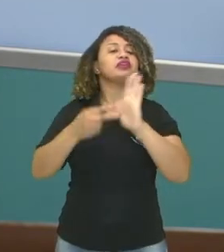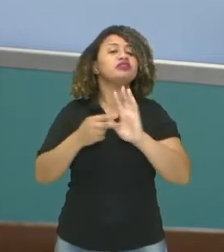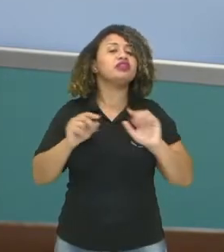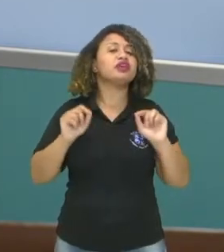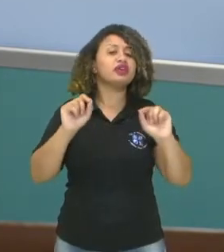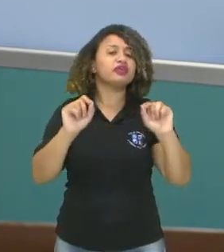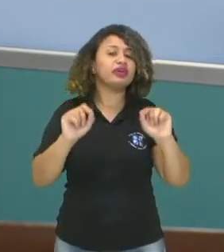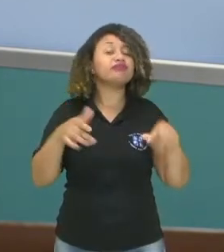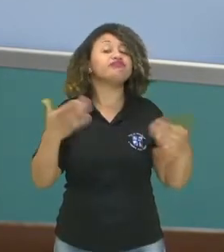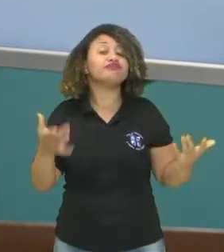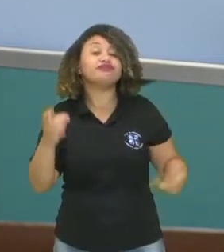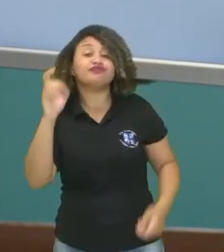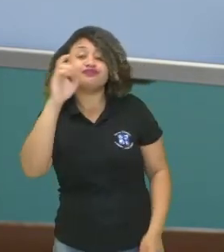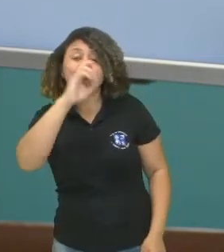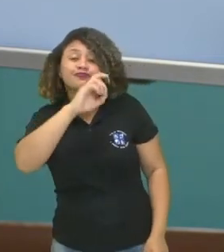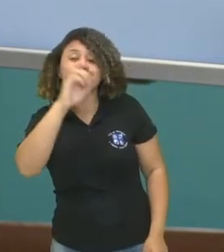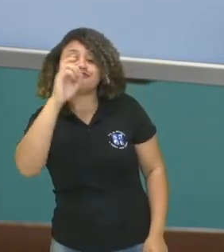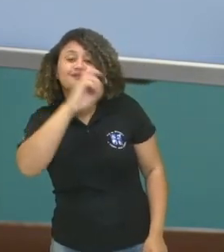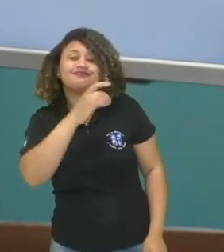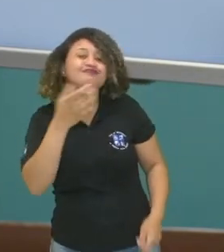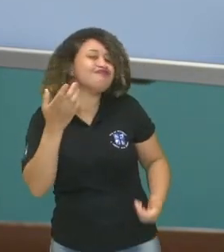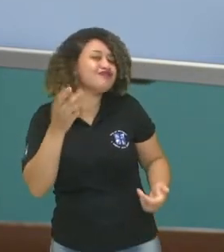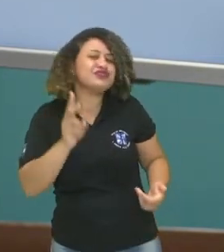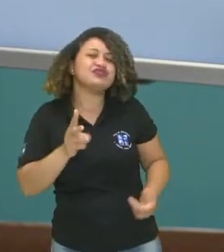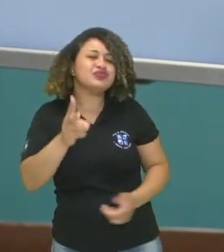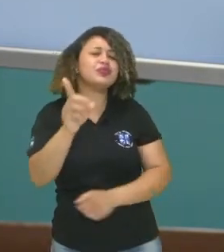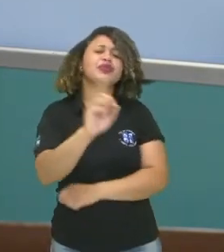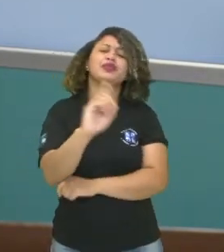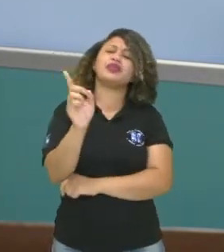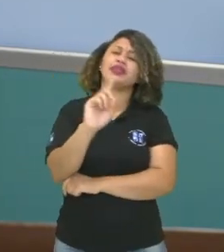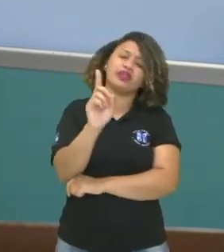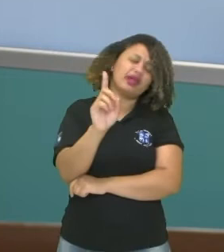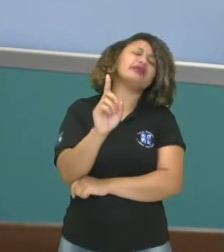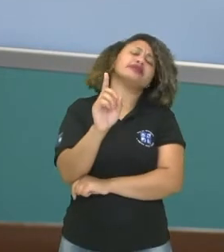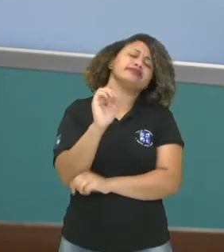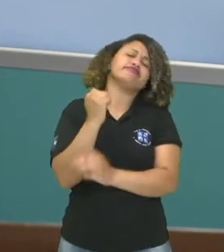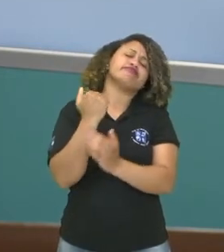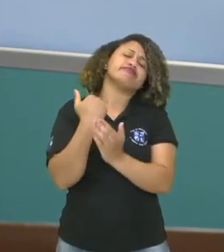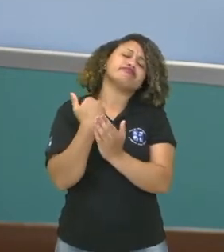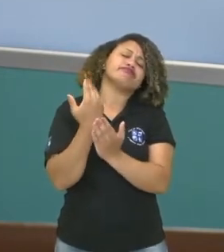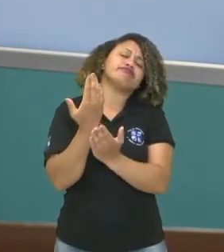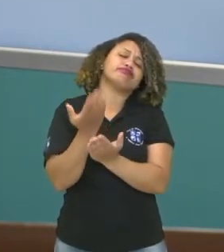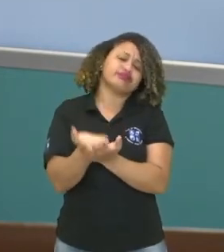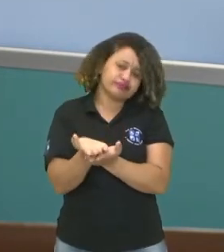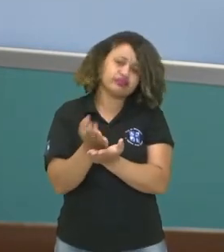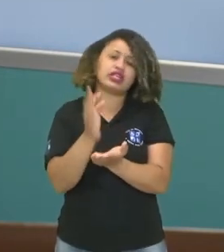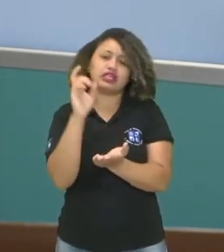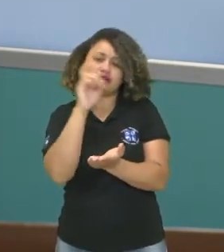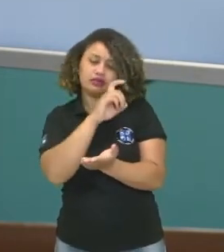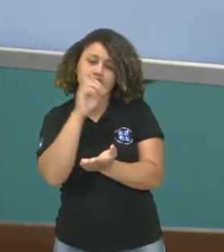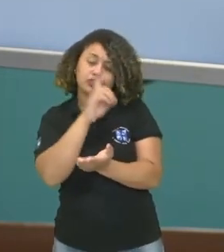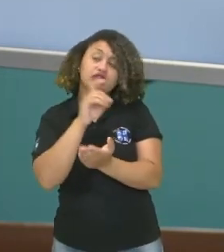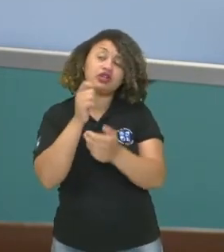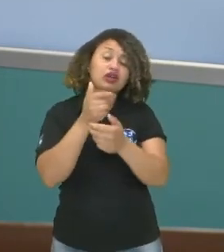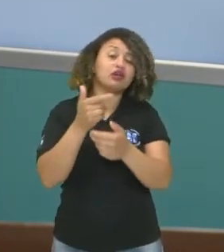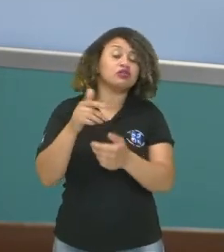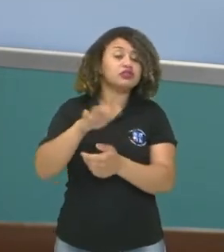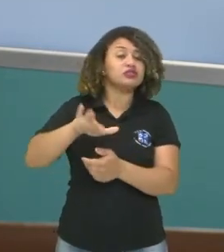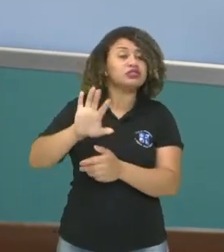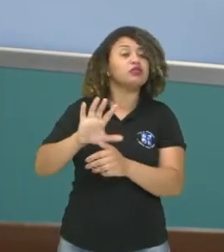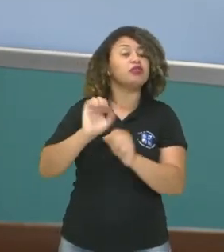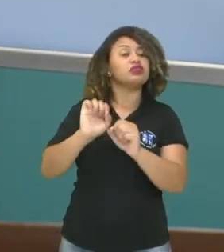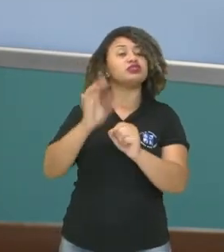Que a mentira não permanece, que ela sempre acaba caindo, que algo acontece com ela.